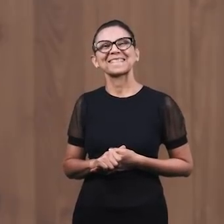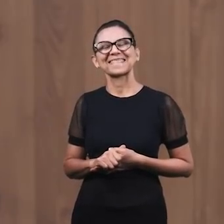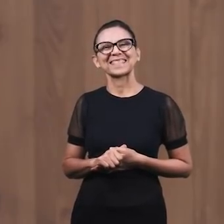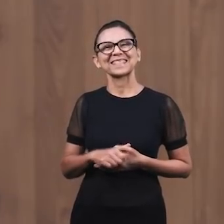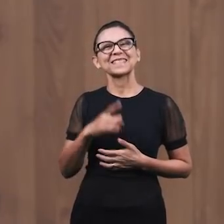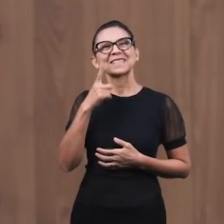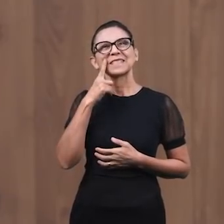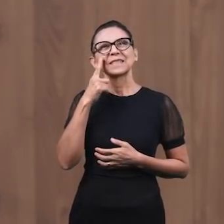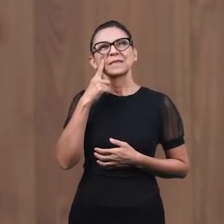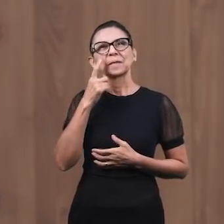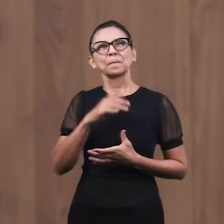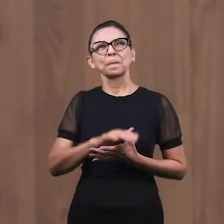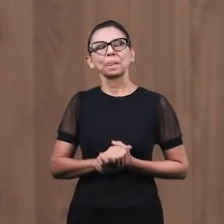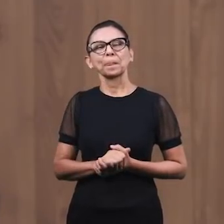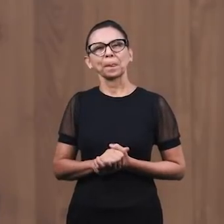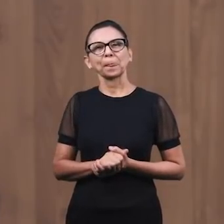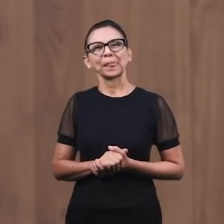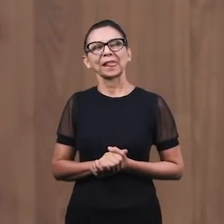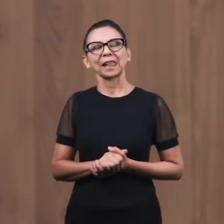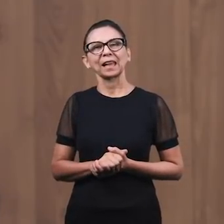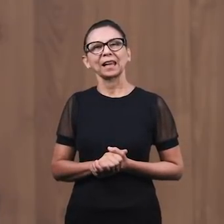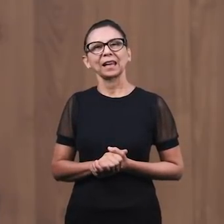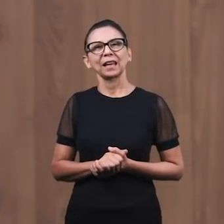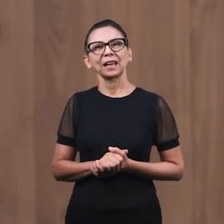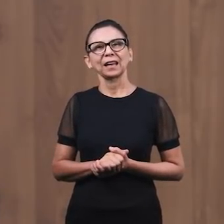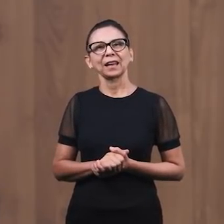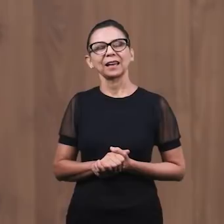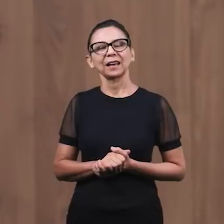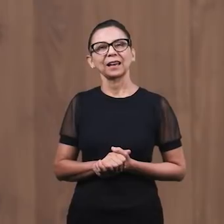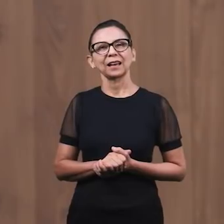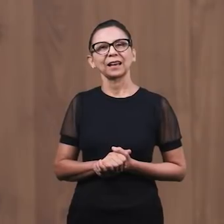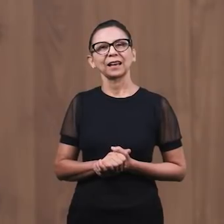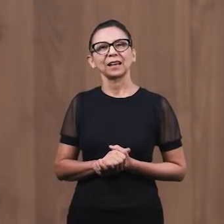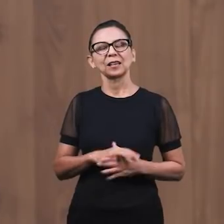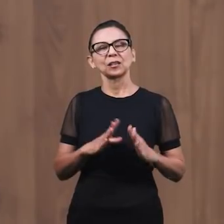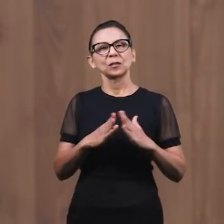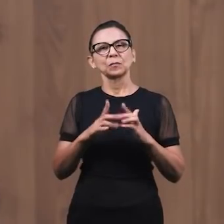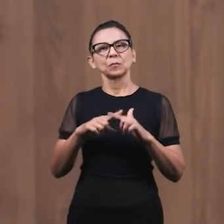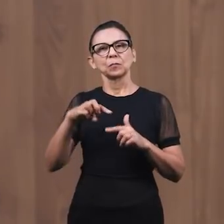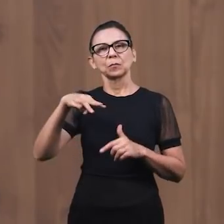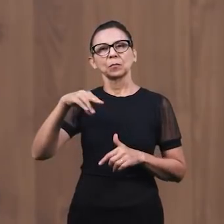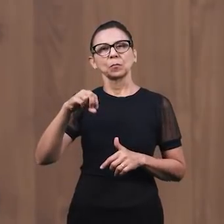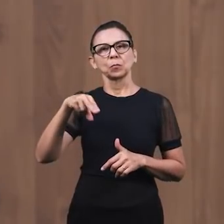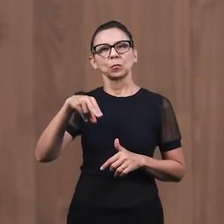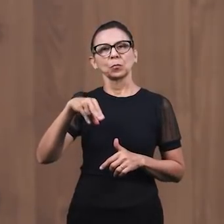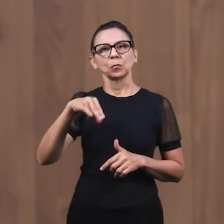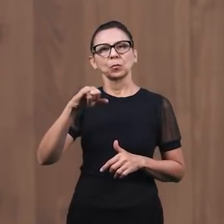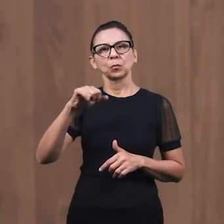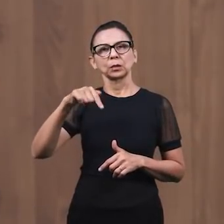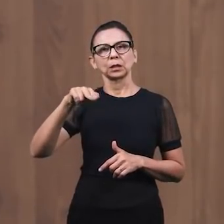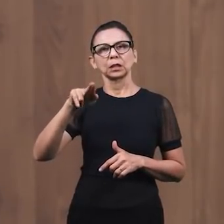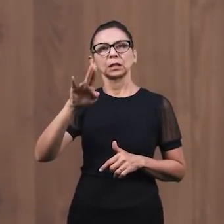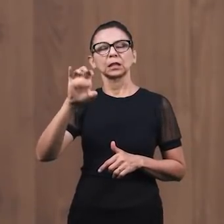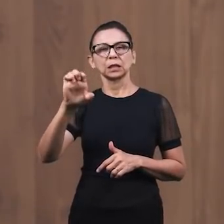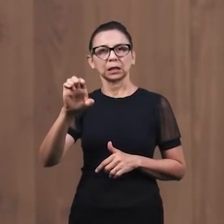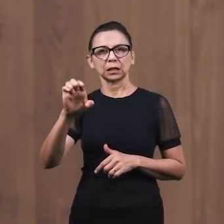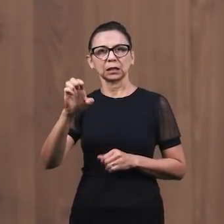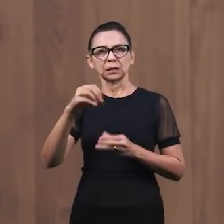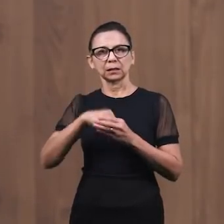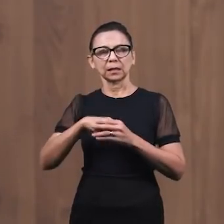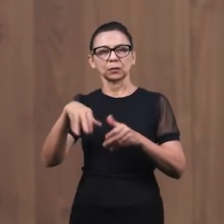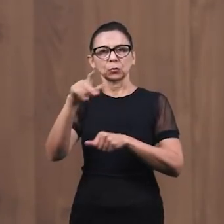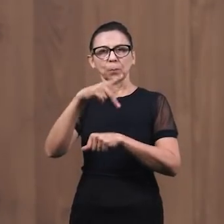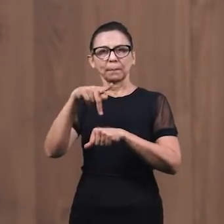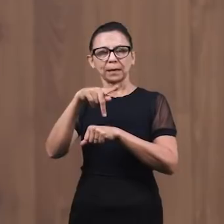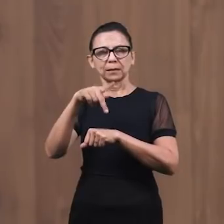trata-se de uma das nossas irmãs da igreja de Munique. Munique é uma igreja muito próspera que nós temos na Alemanha, e